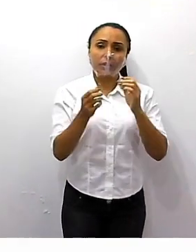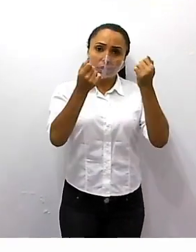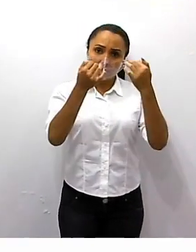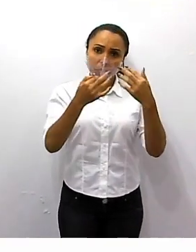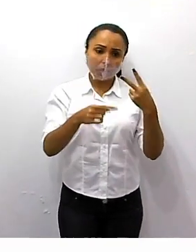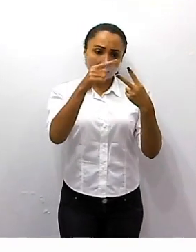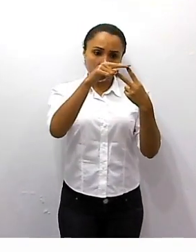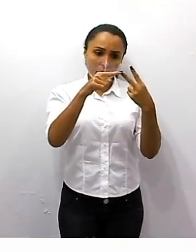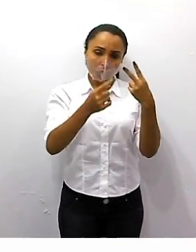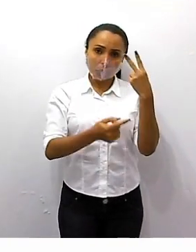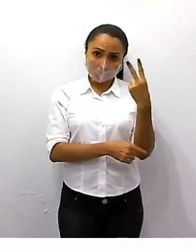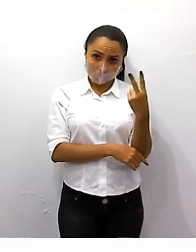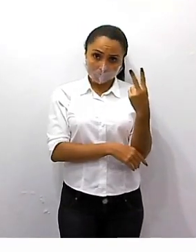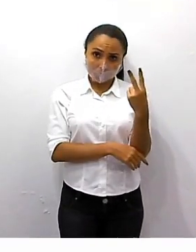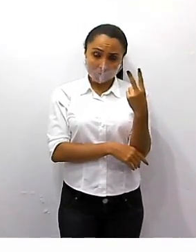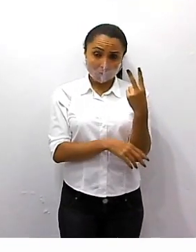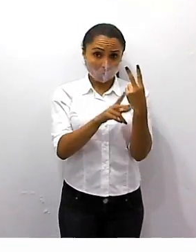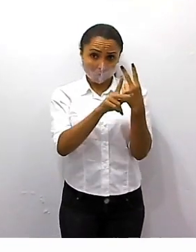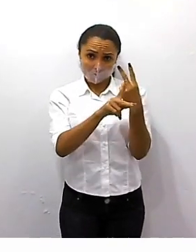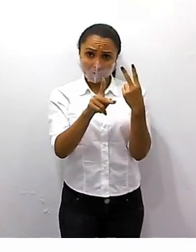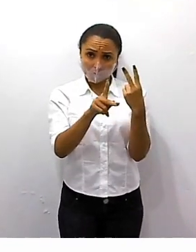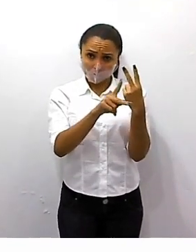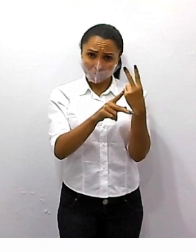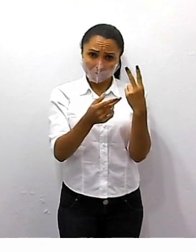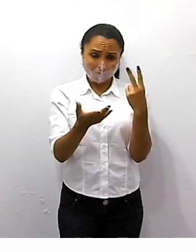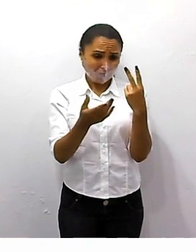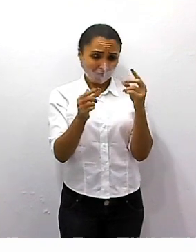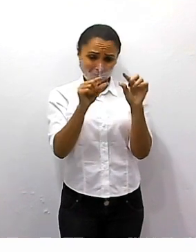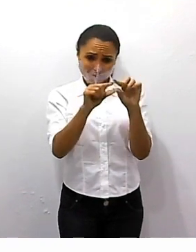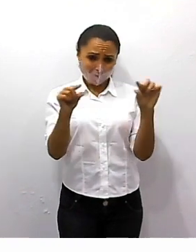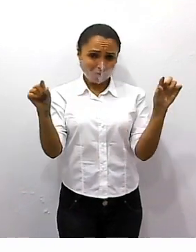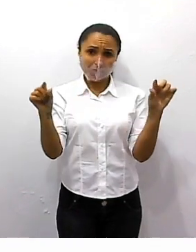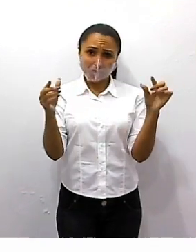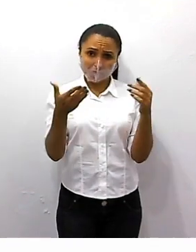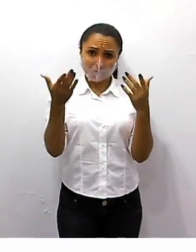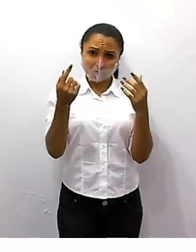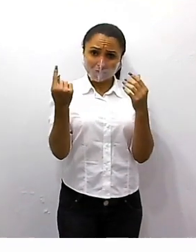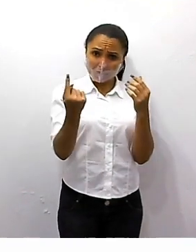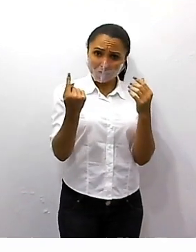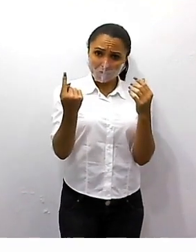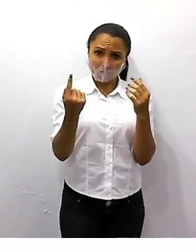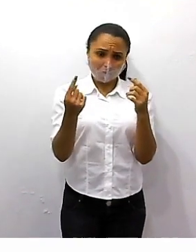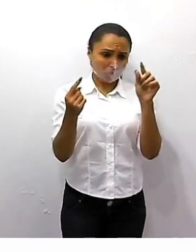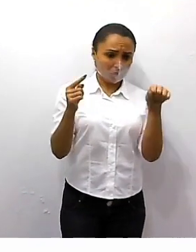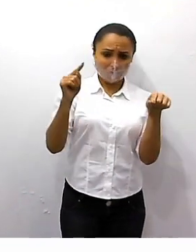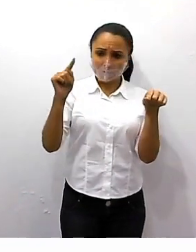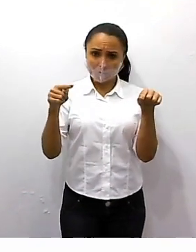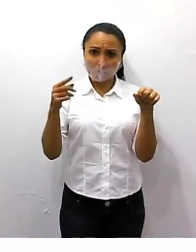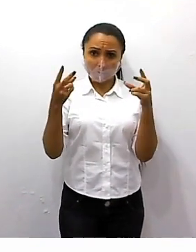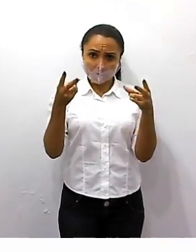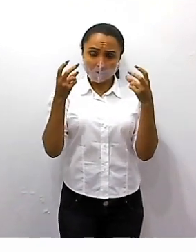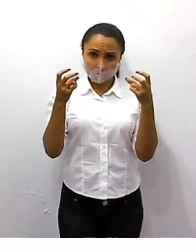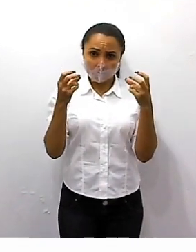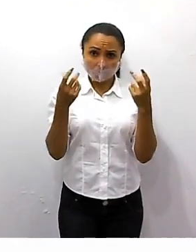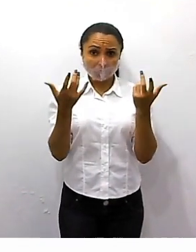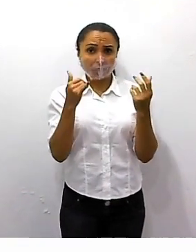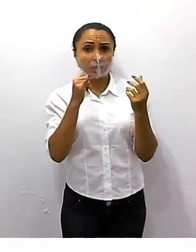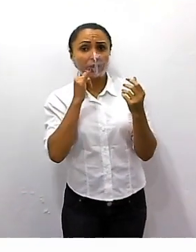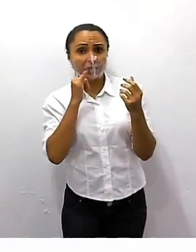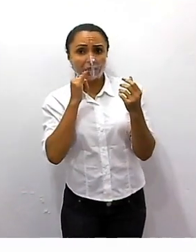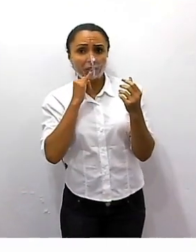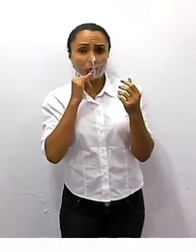duas formas. Professor, essa oração aí, ó, que está isolada entre vírgulas, percebe? É um exemplo